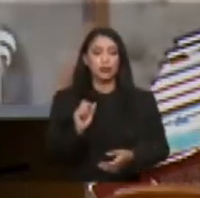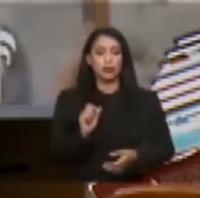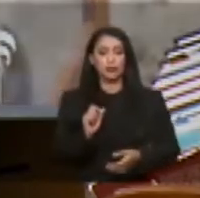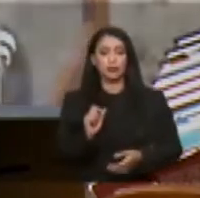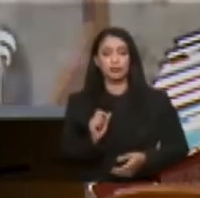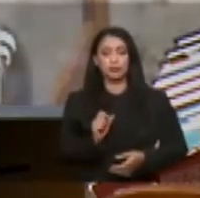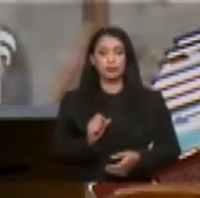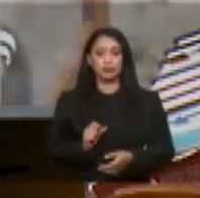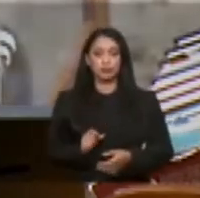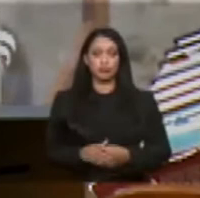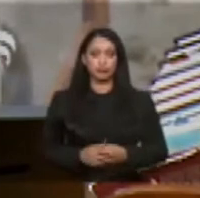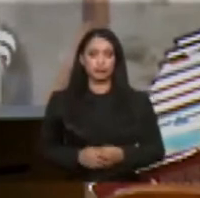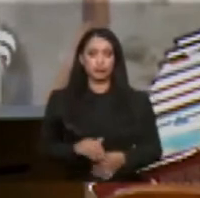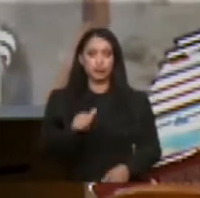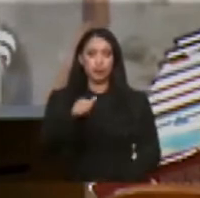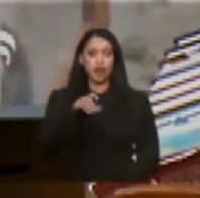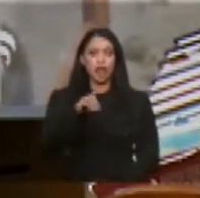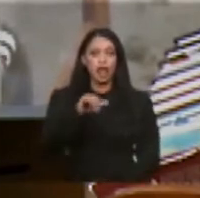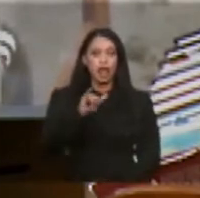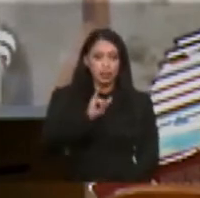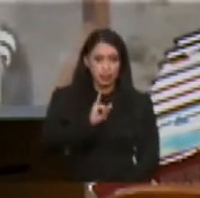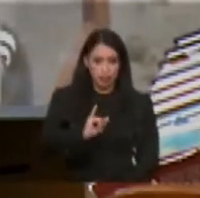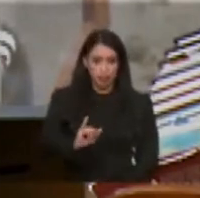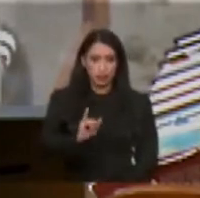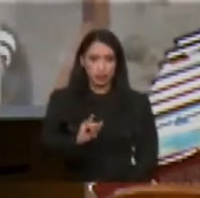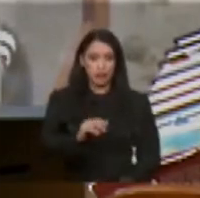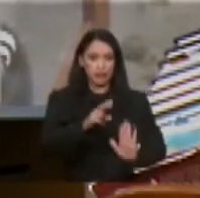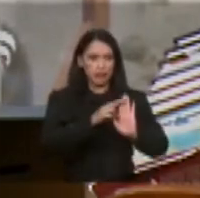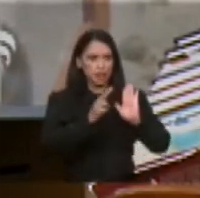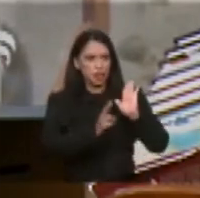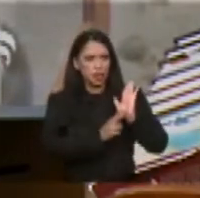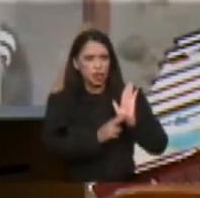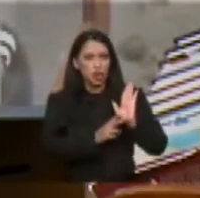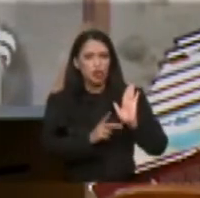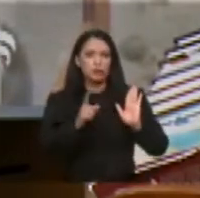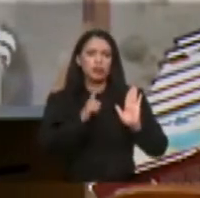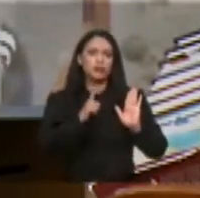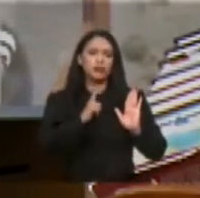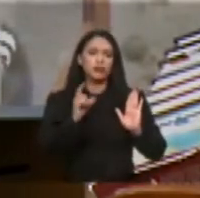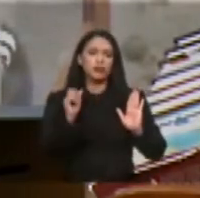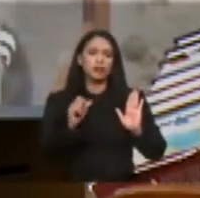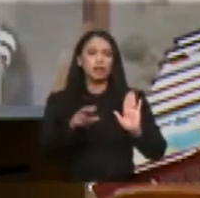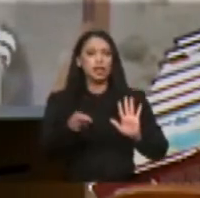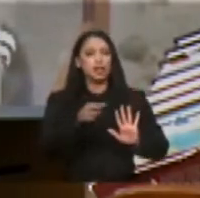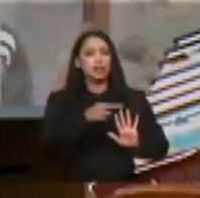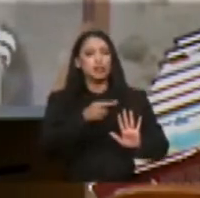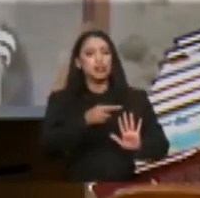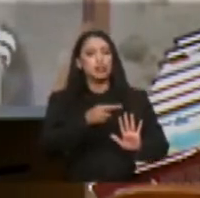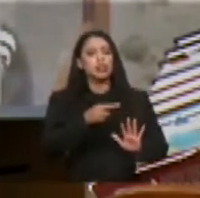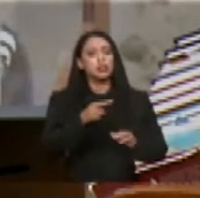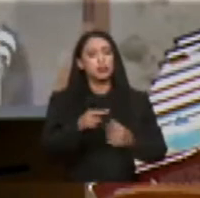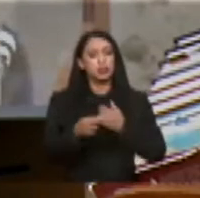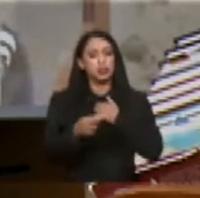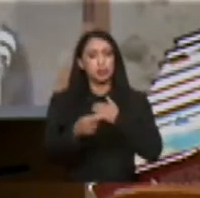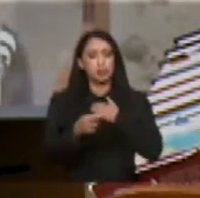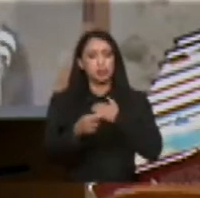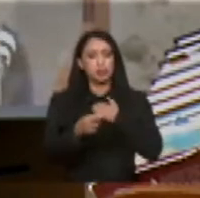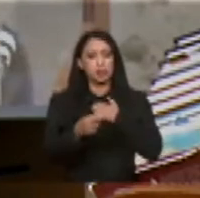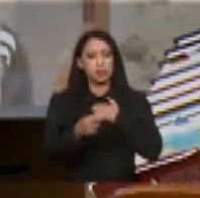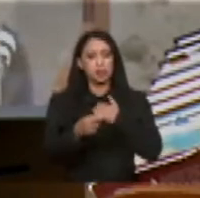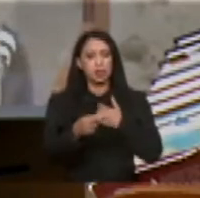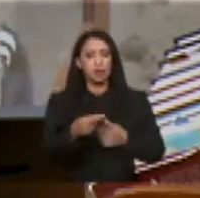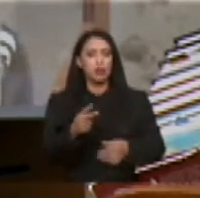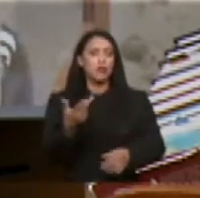que a declaração de inconstitucionalidade da norma ocasionaria a repristinação da Resolução 3 de 90,